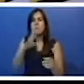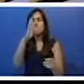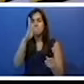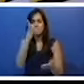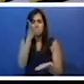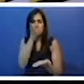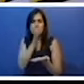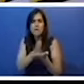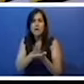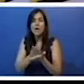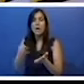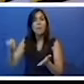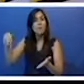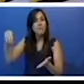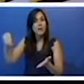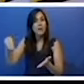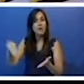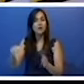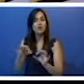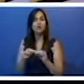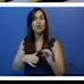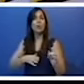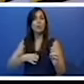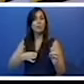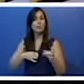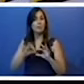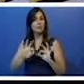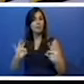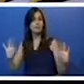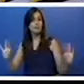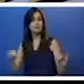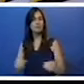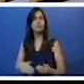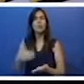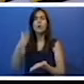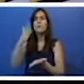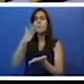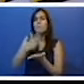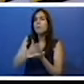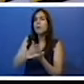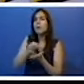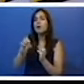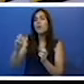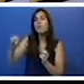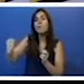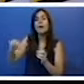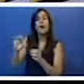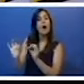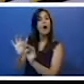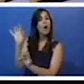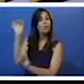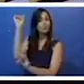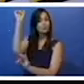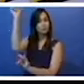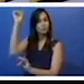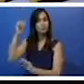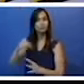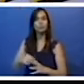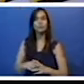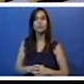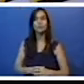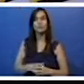meio metro de altura a polegada por sua vez é usada com frequência no Brasil para indicar medidas de